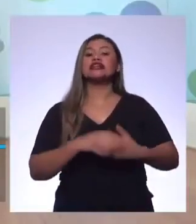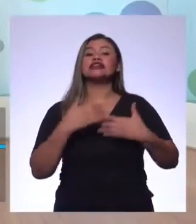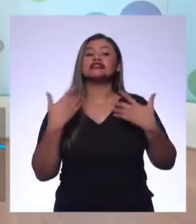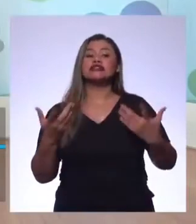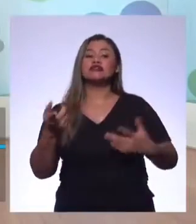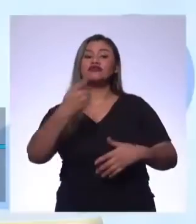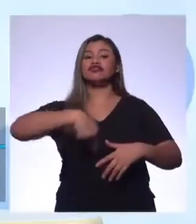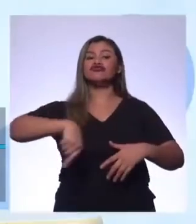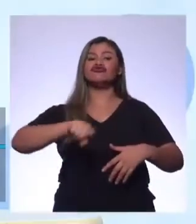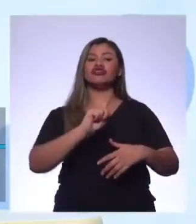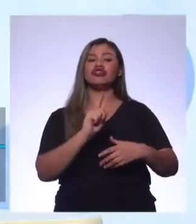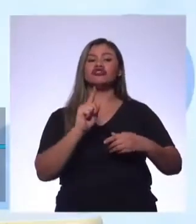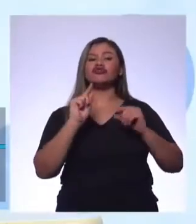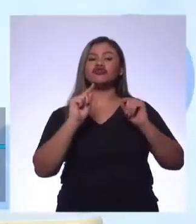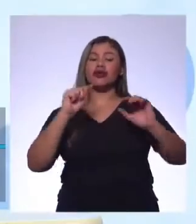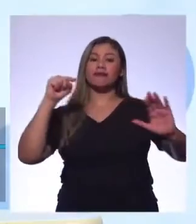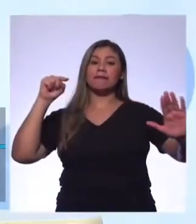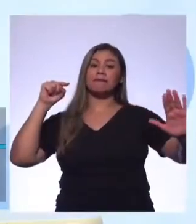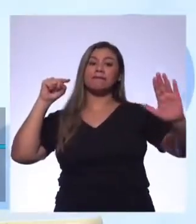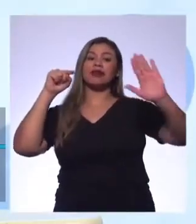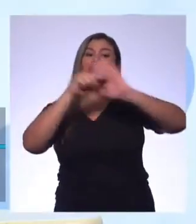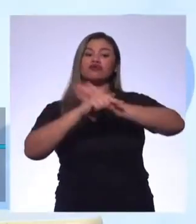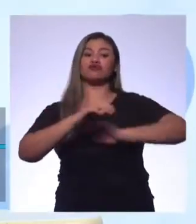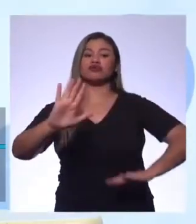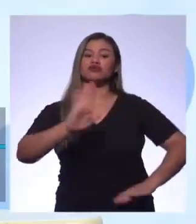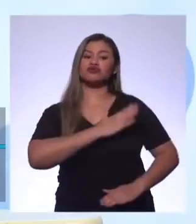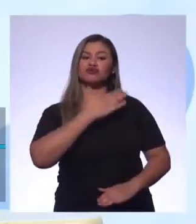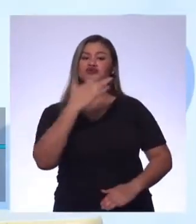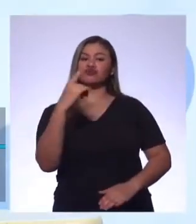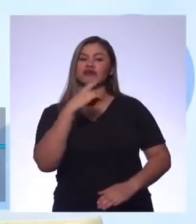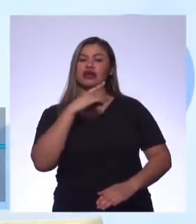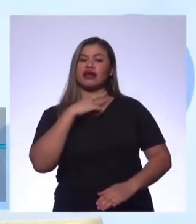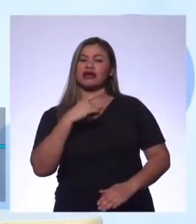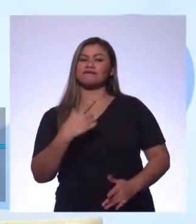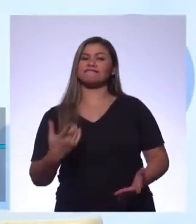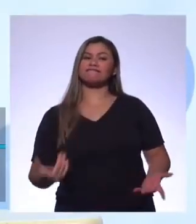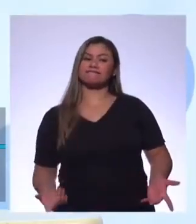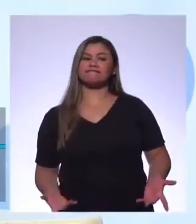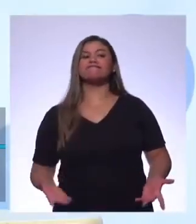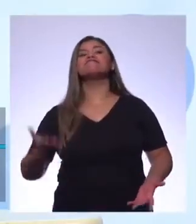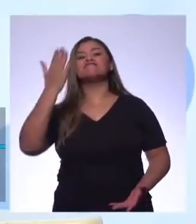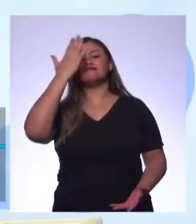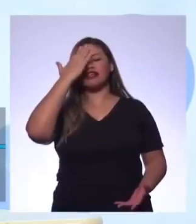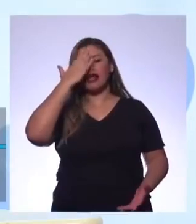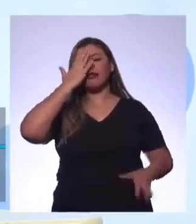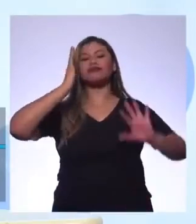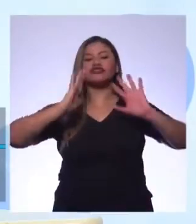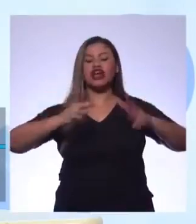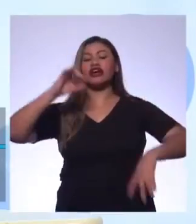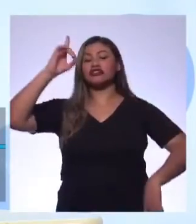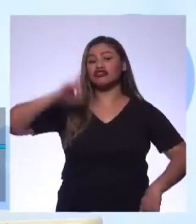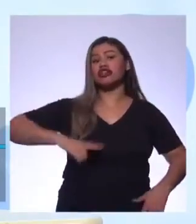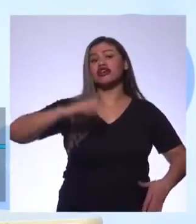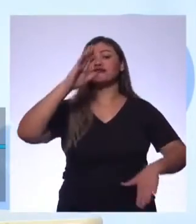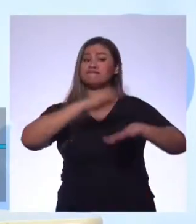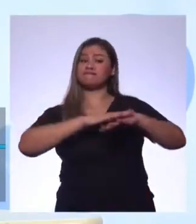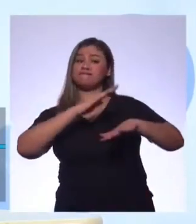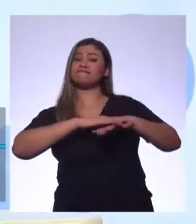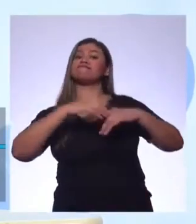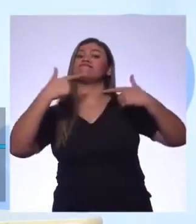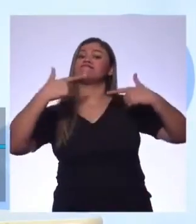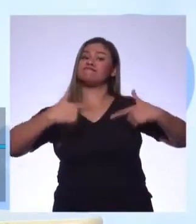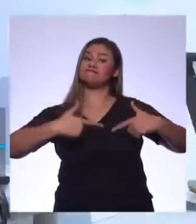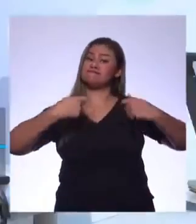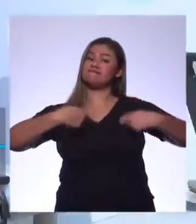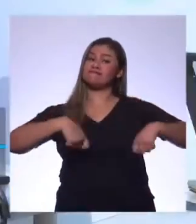que quem fez essa pergunta assustada já vai saber que tem direitos e deveres embutidos